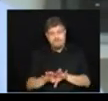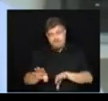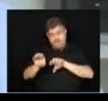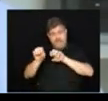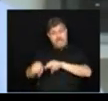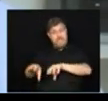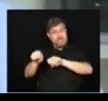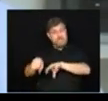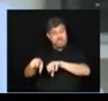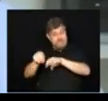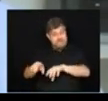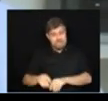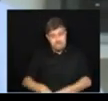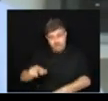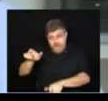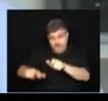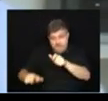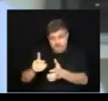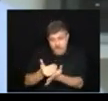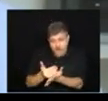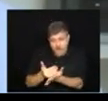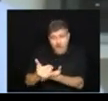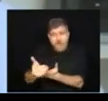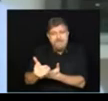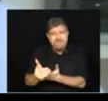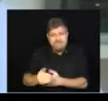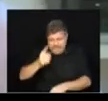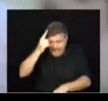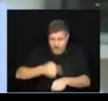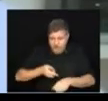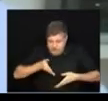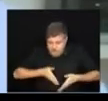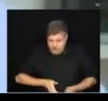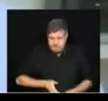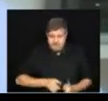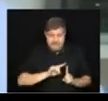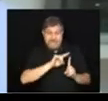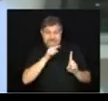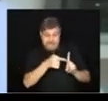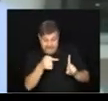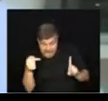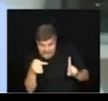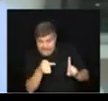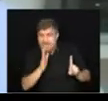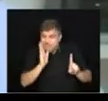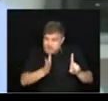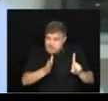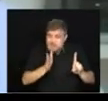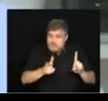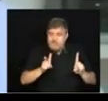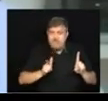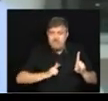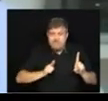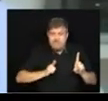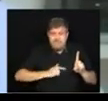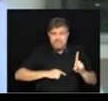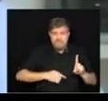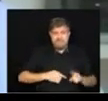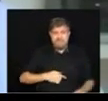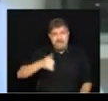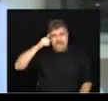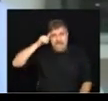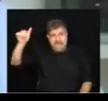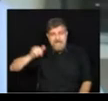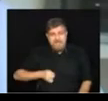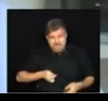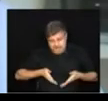educação das pessoas que se inicia já desde o nascimento, já na vida intrauterina, eu diria, Sim. até para evitar